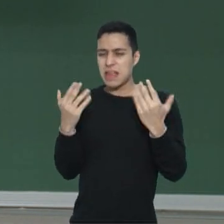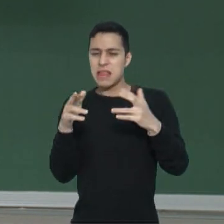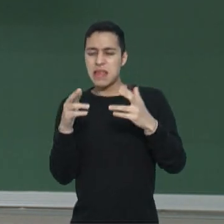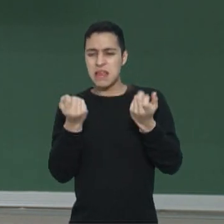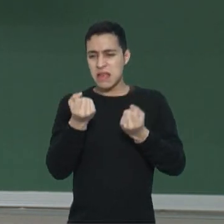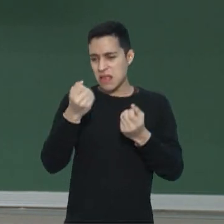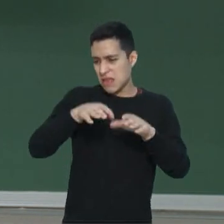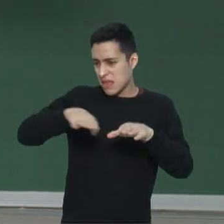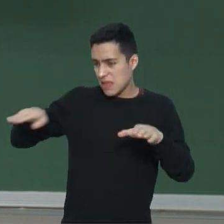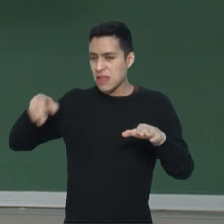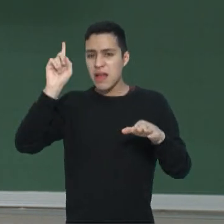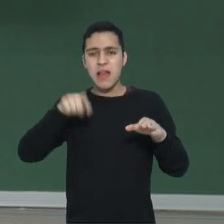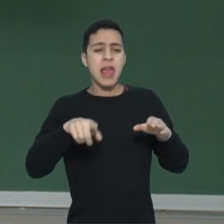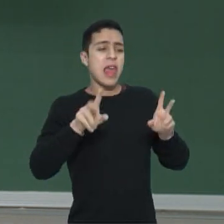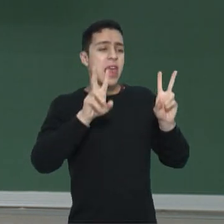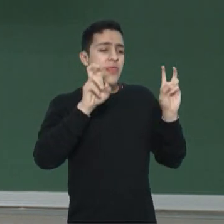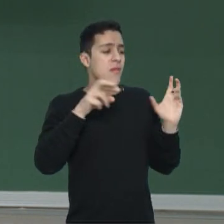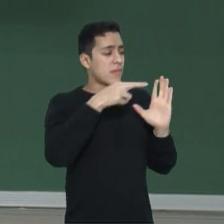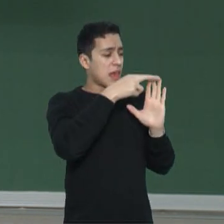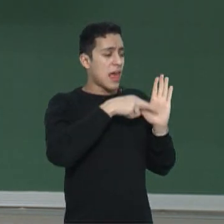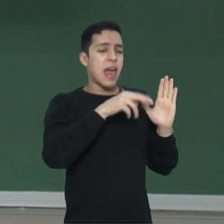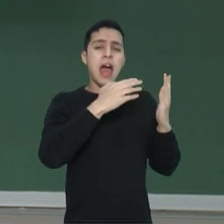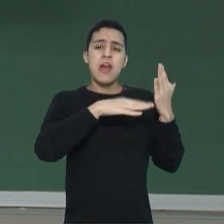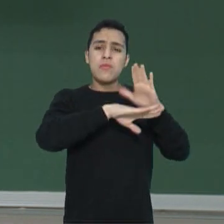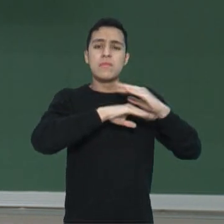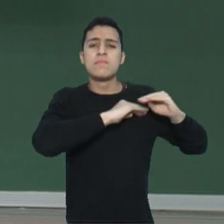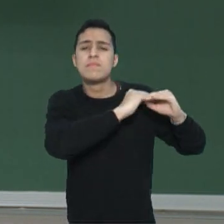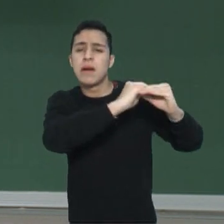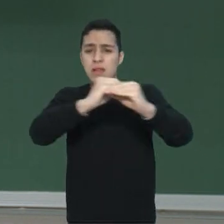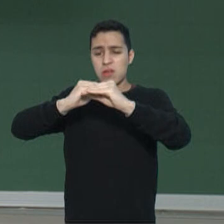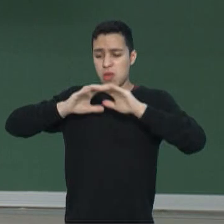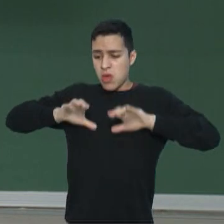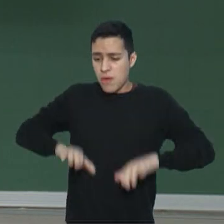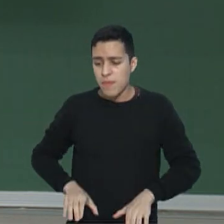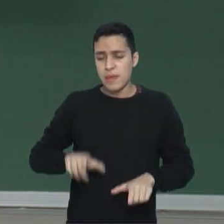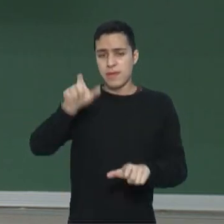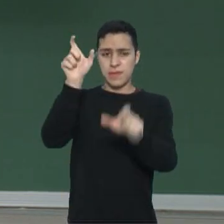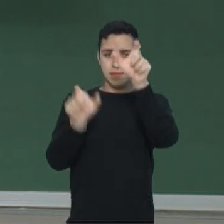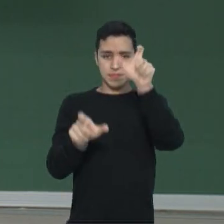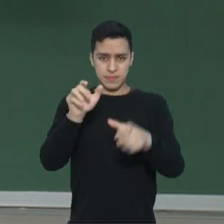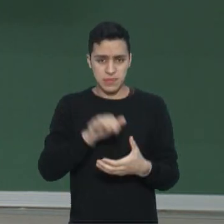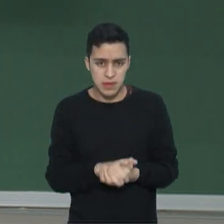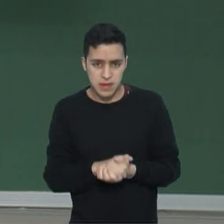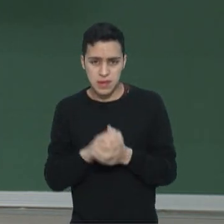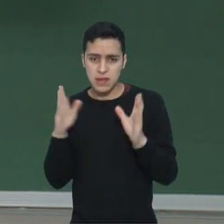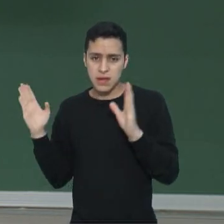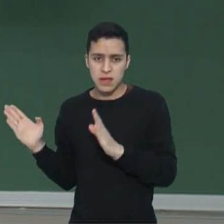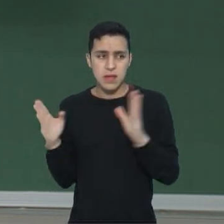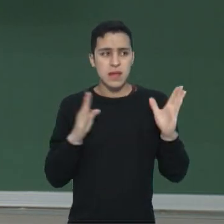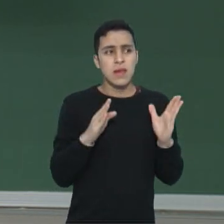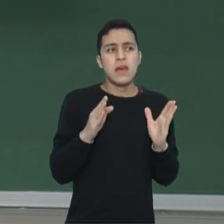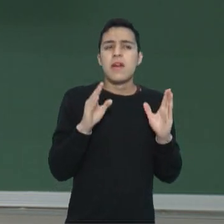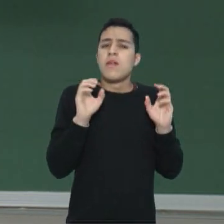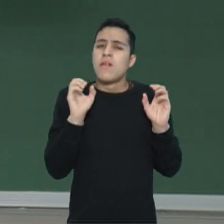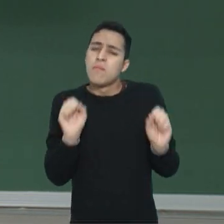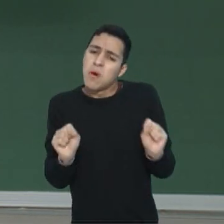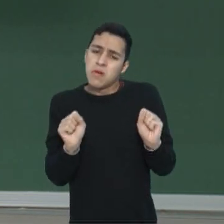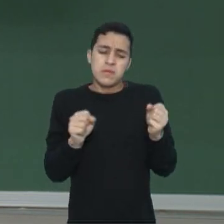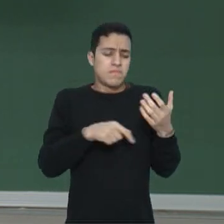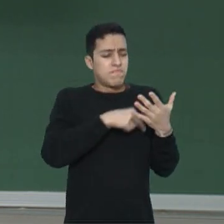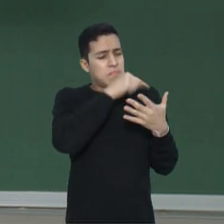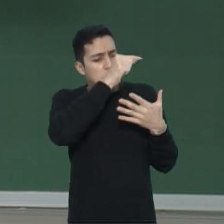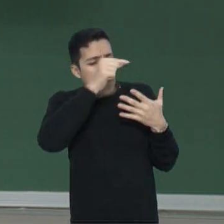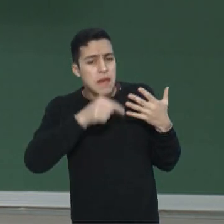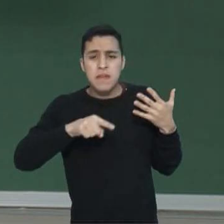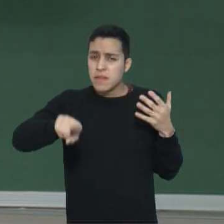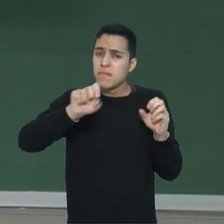normatização, uma padronização do comportamento, da conduta das pessoas. Vou citar algumas, você pode ir até ir anotando as que